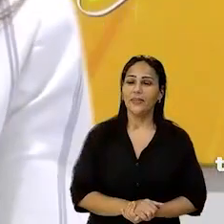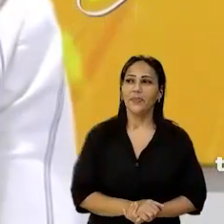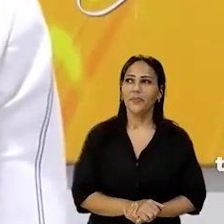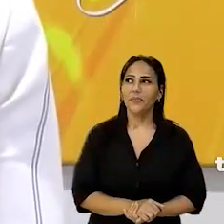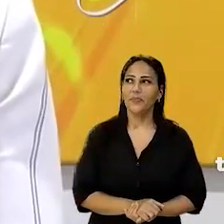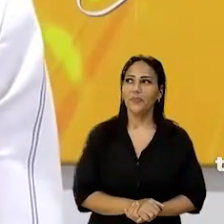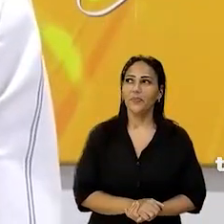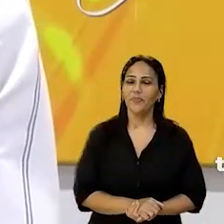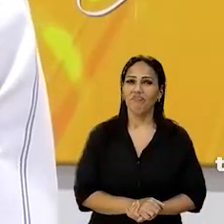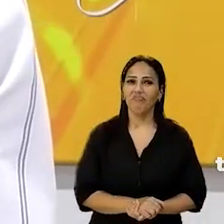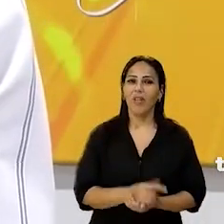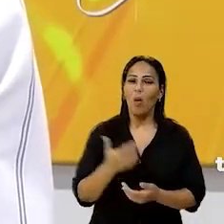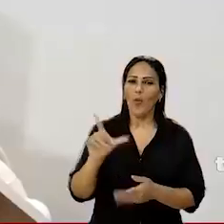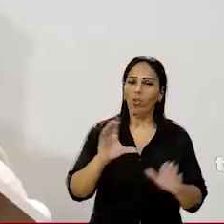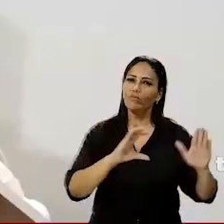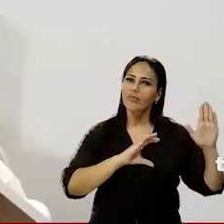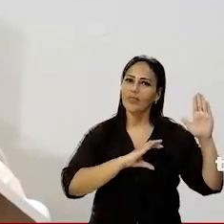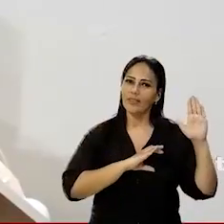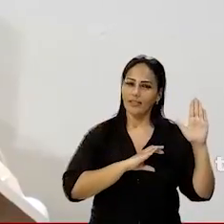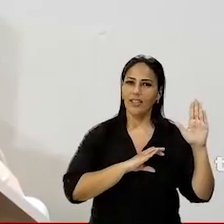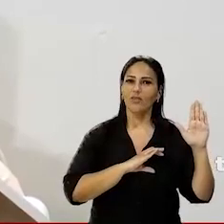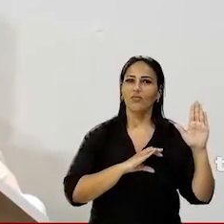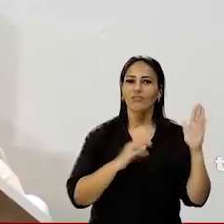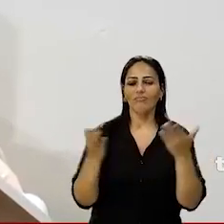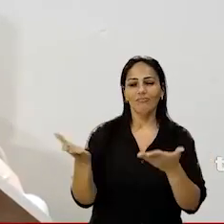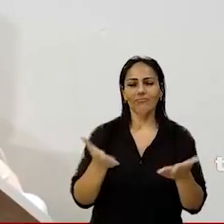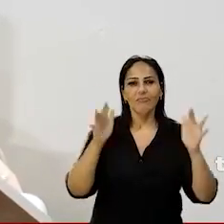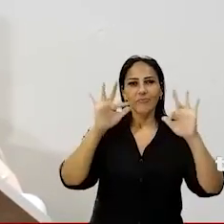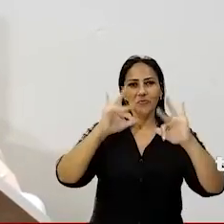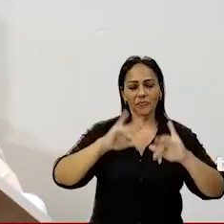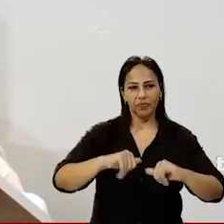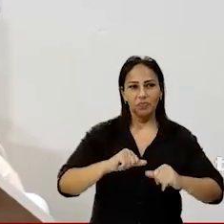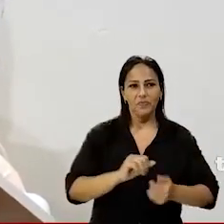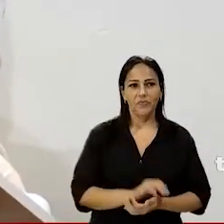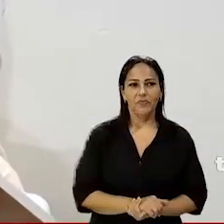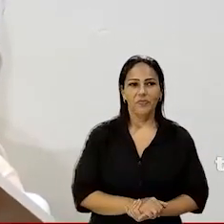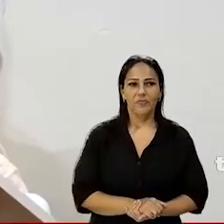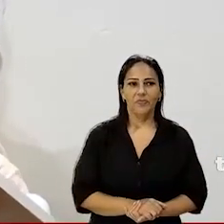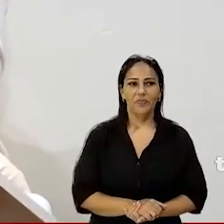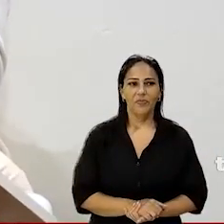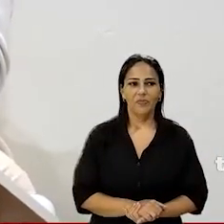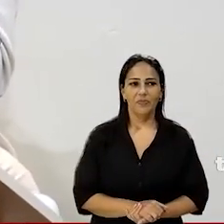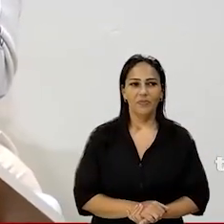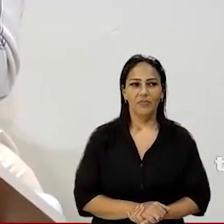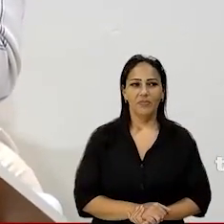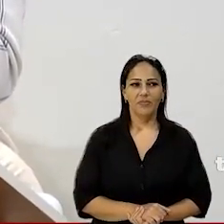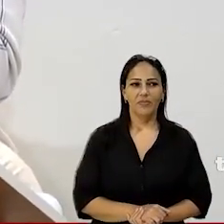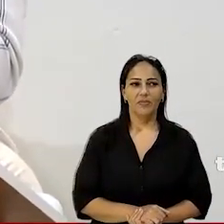favor. O próximo candidato a trazer as suas considerações finais.